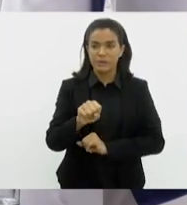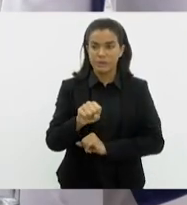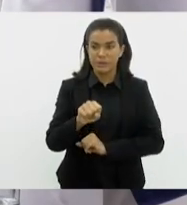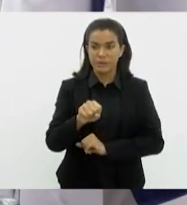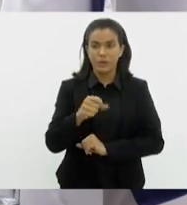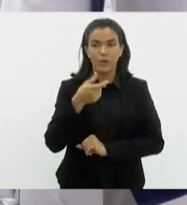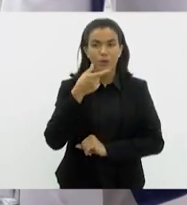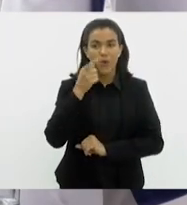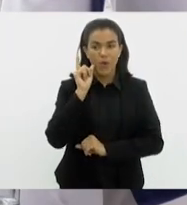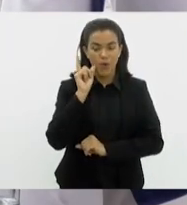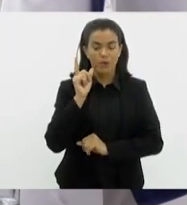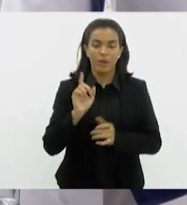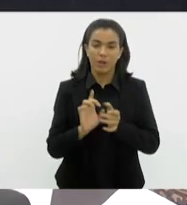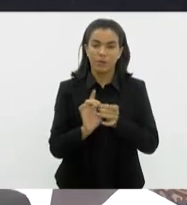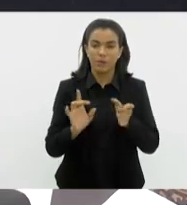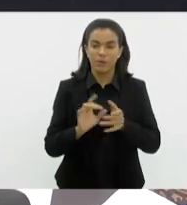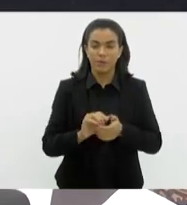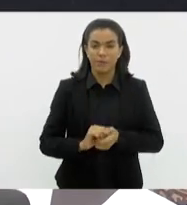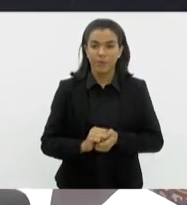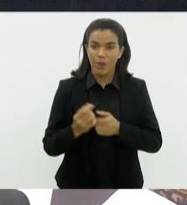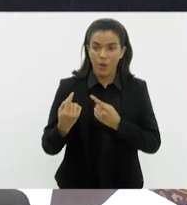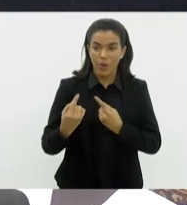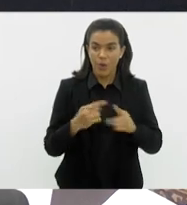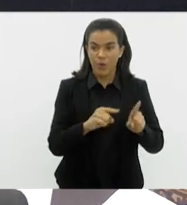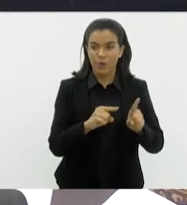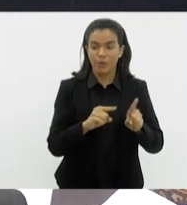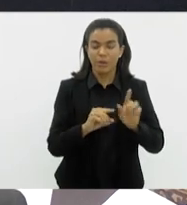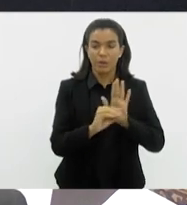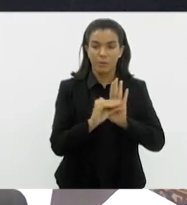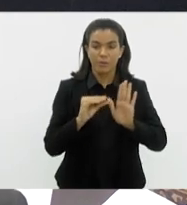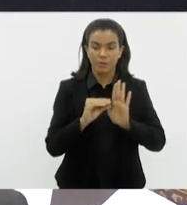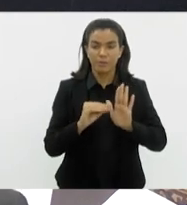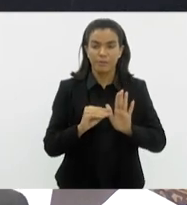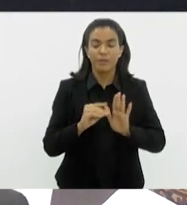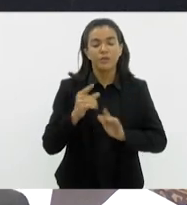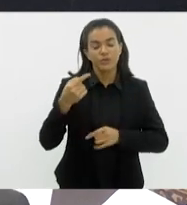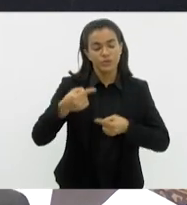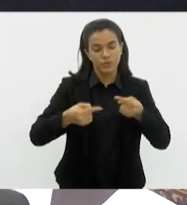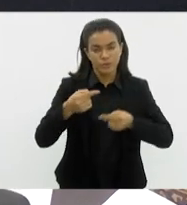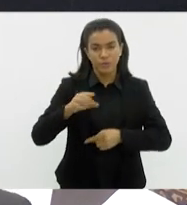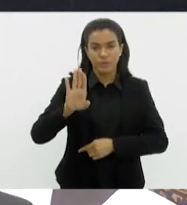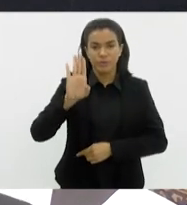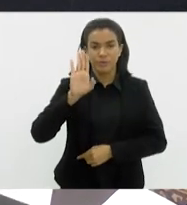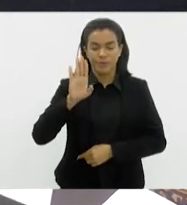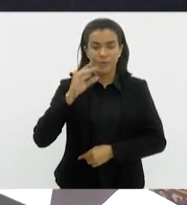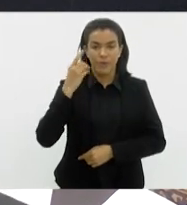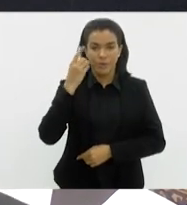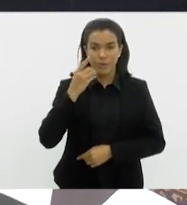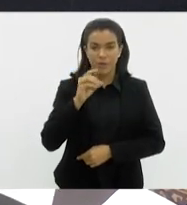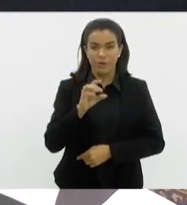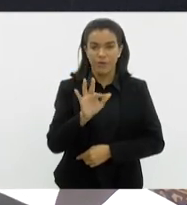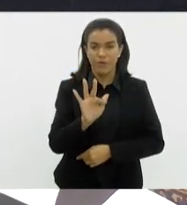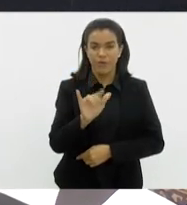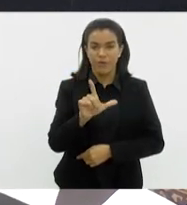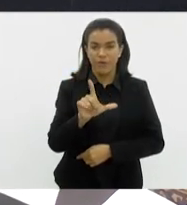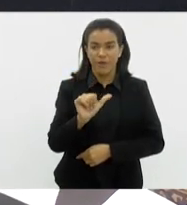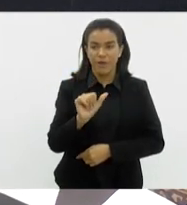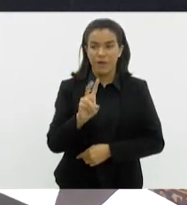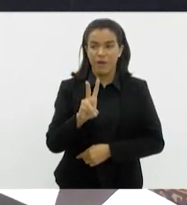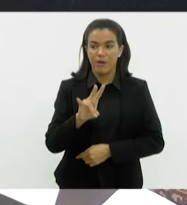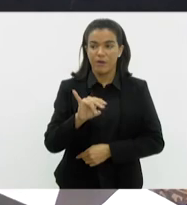ontem, no final do dia. Contrário, parecer contrário. Para discutir, presidente. Para discutir, deputado Serafini.